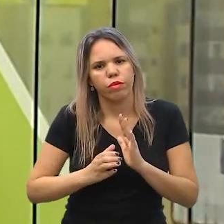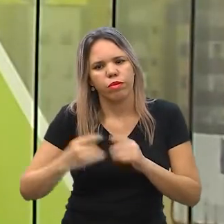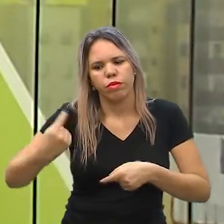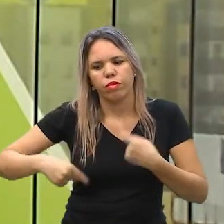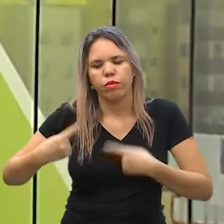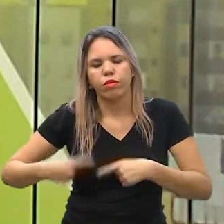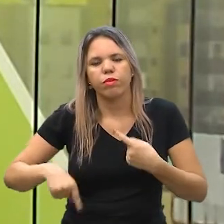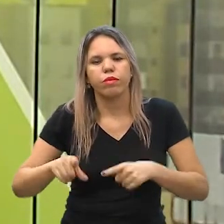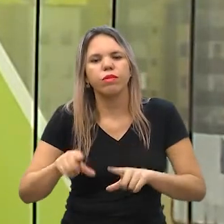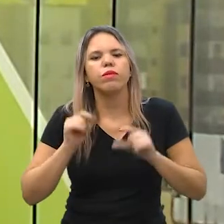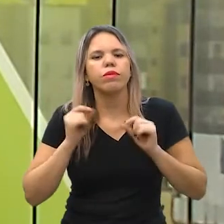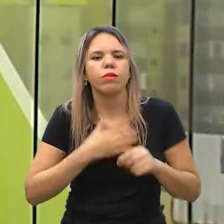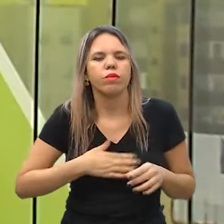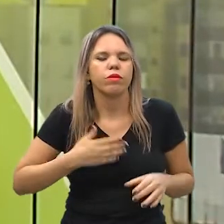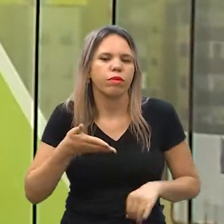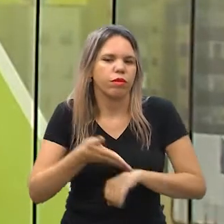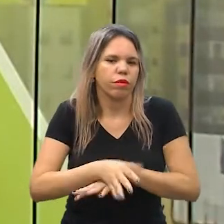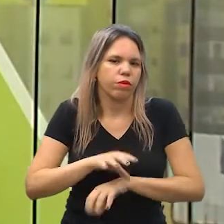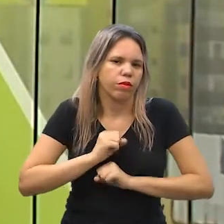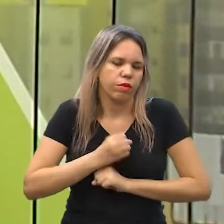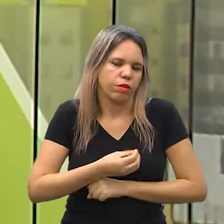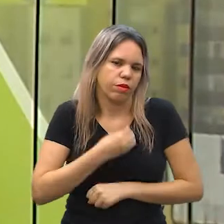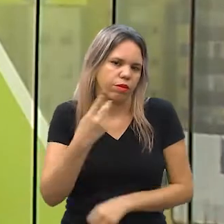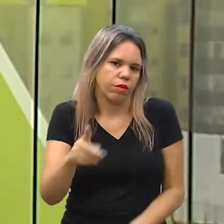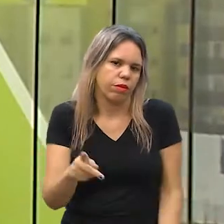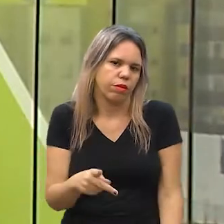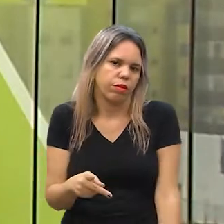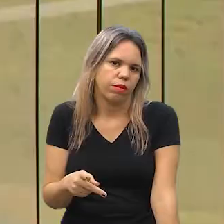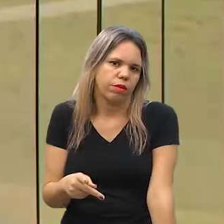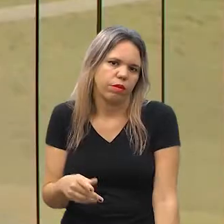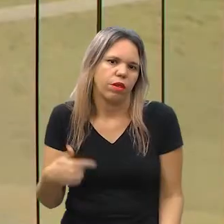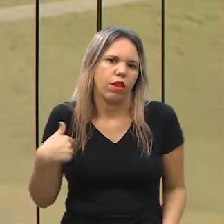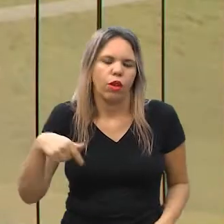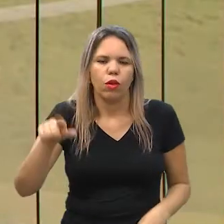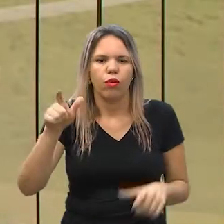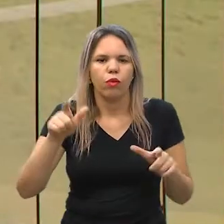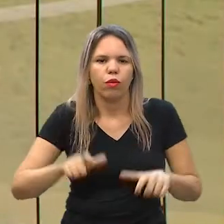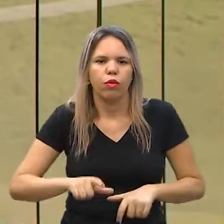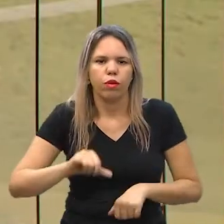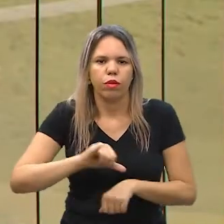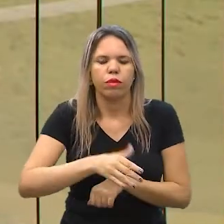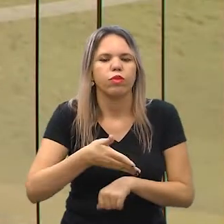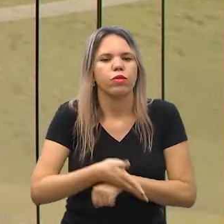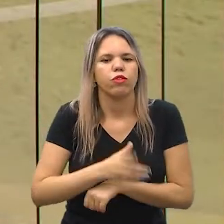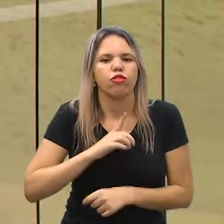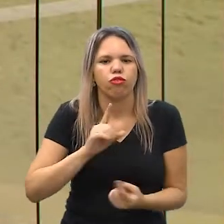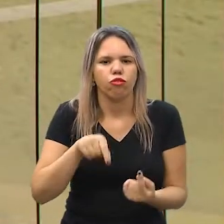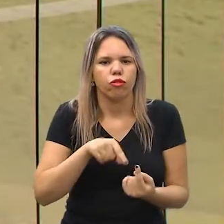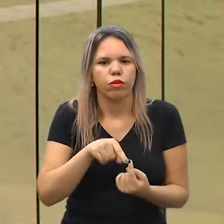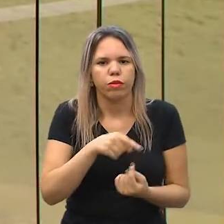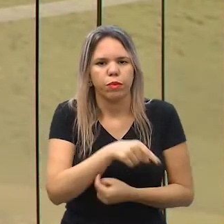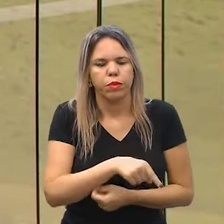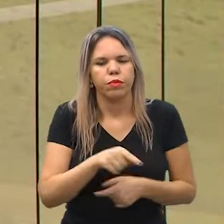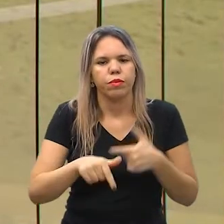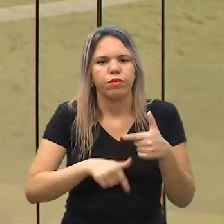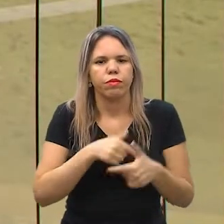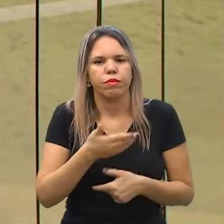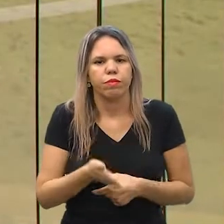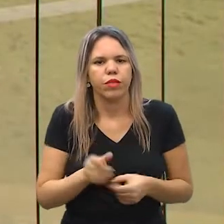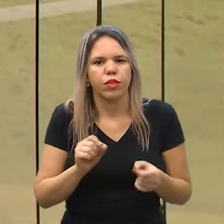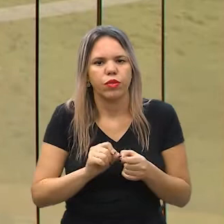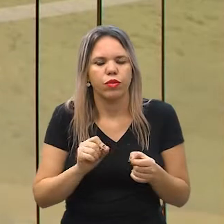a um partido político e que a política entrou na sua vida? Quando eu fui para aquela região, eu já tinha um objetivo